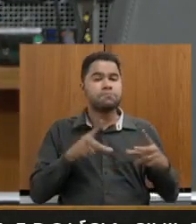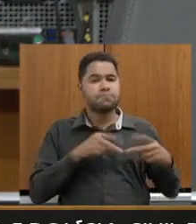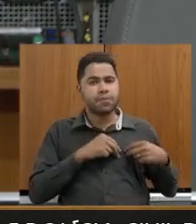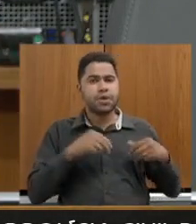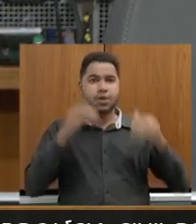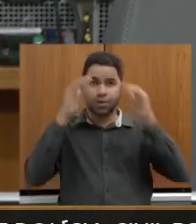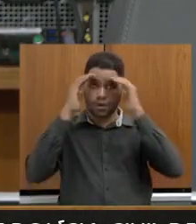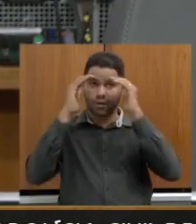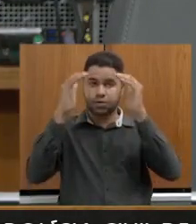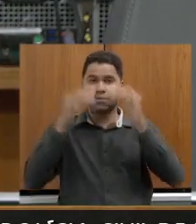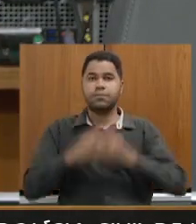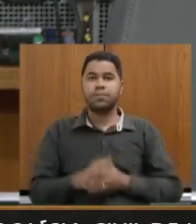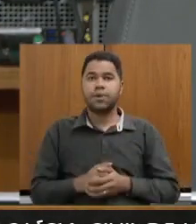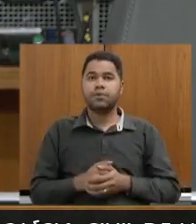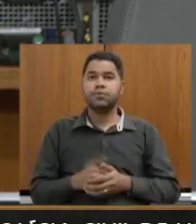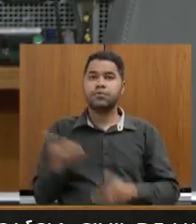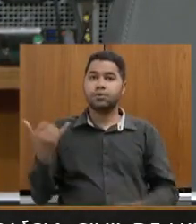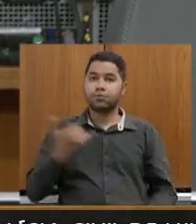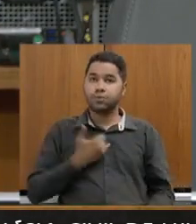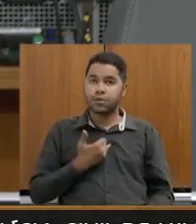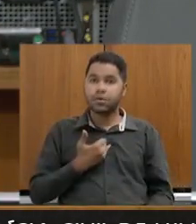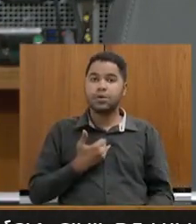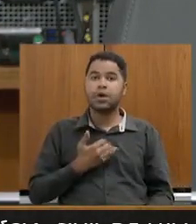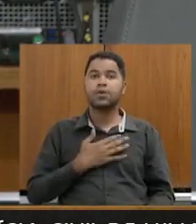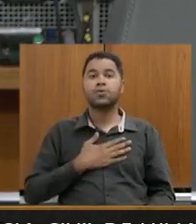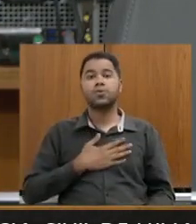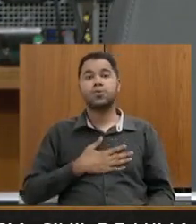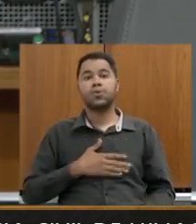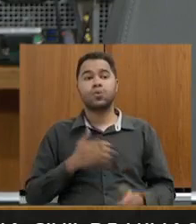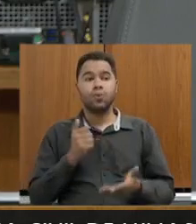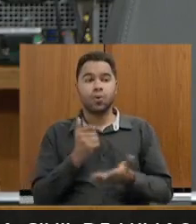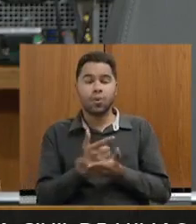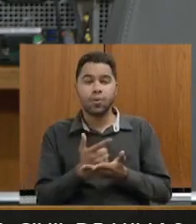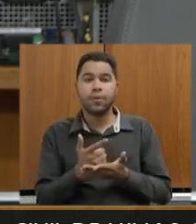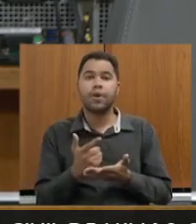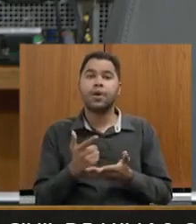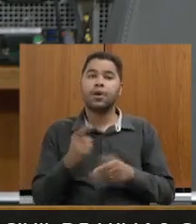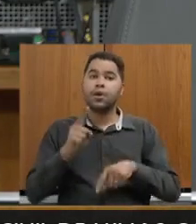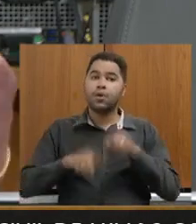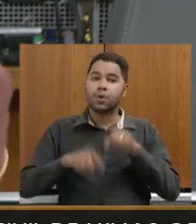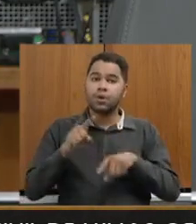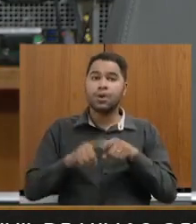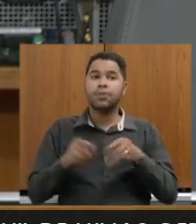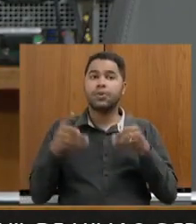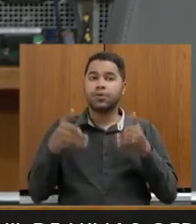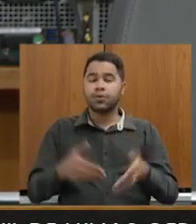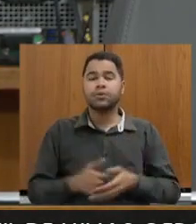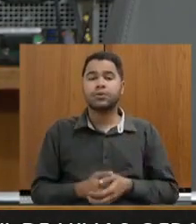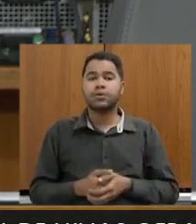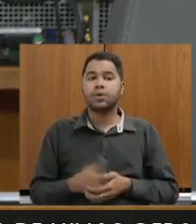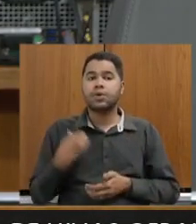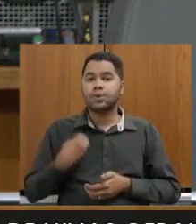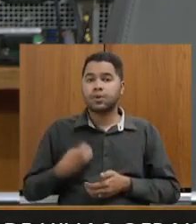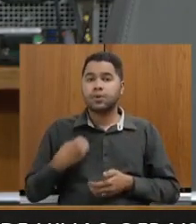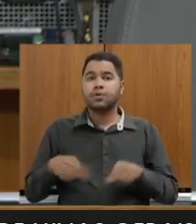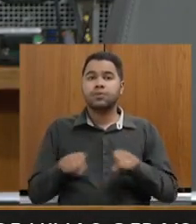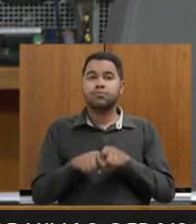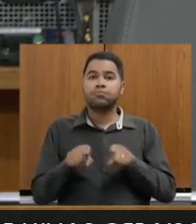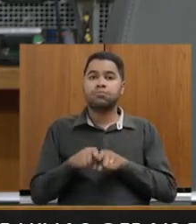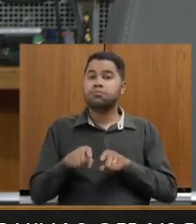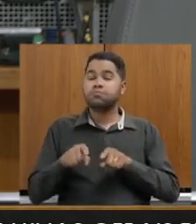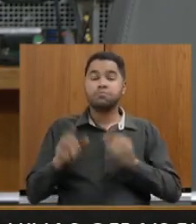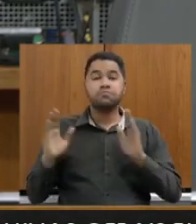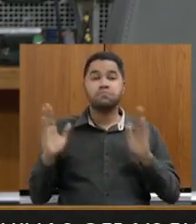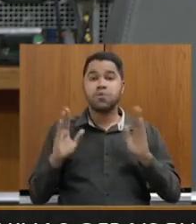o respeito de ser avisado que o que foi comprado que o que o equipamento chegou de participar também desse